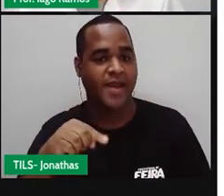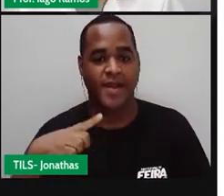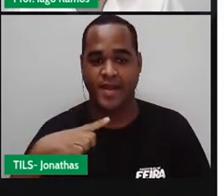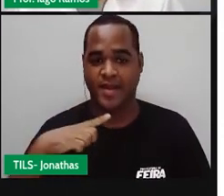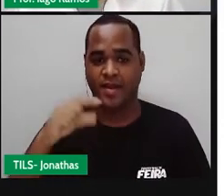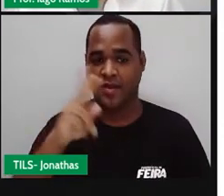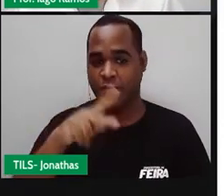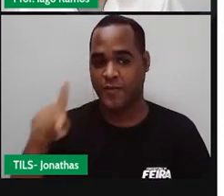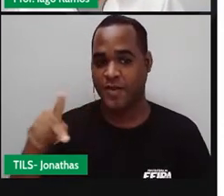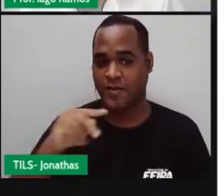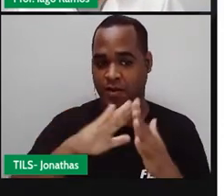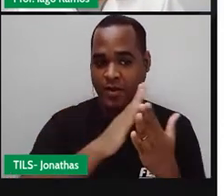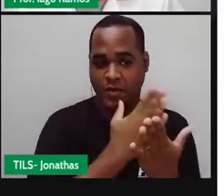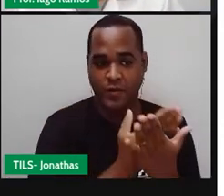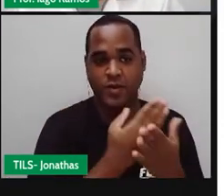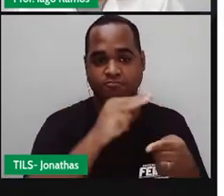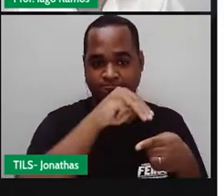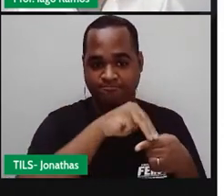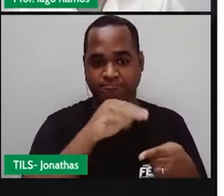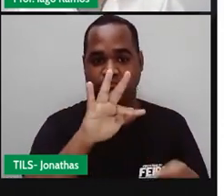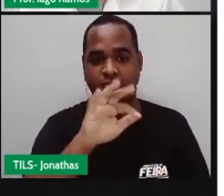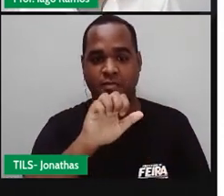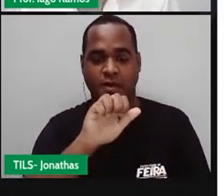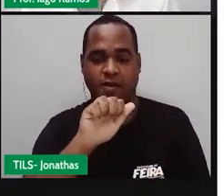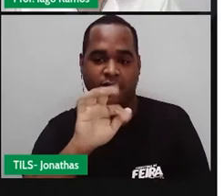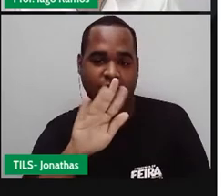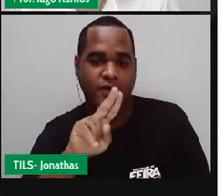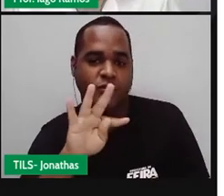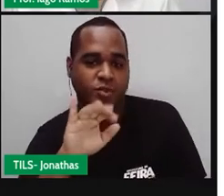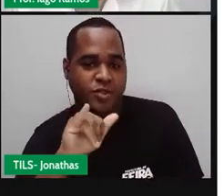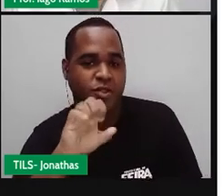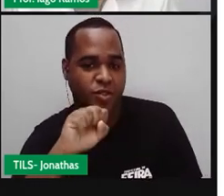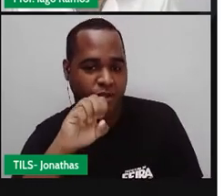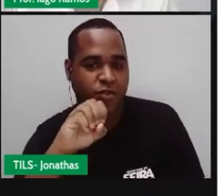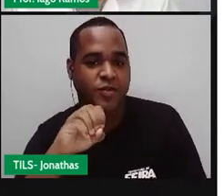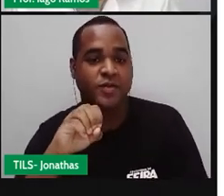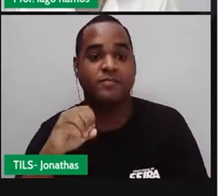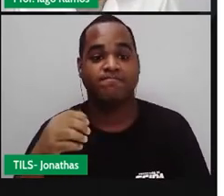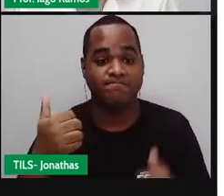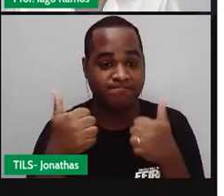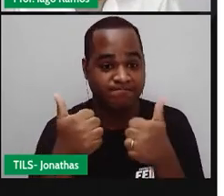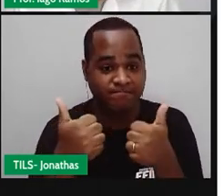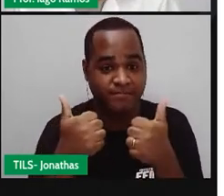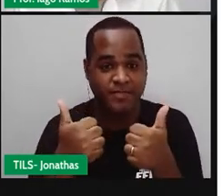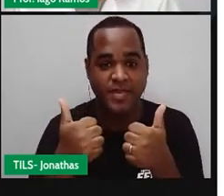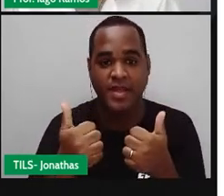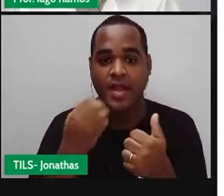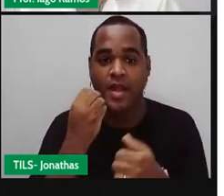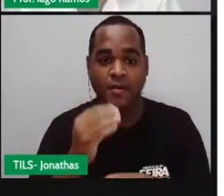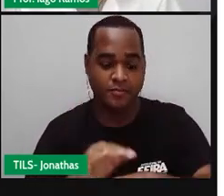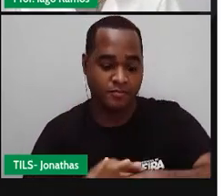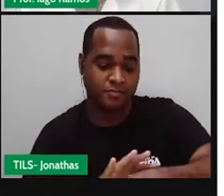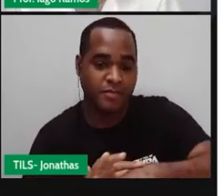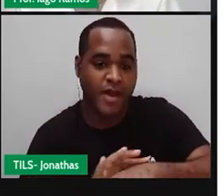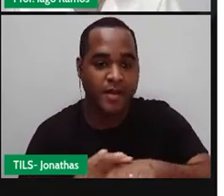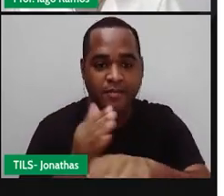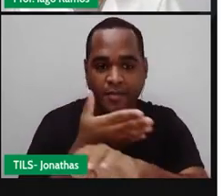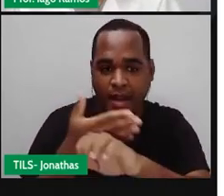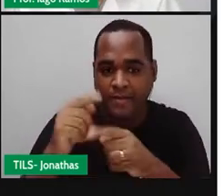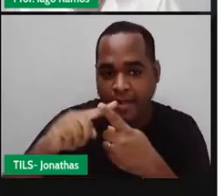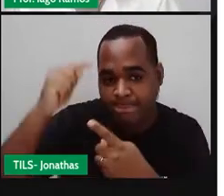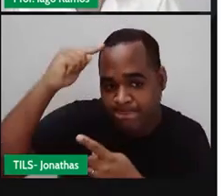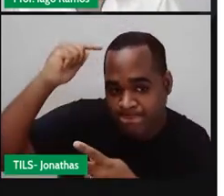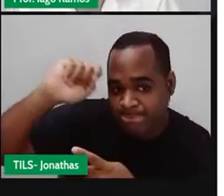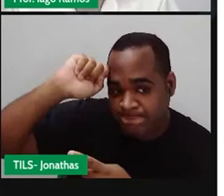eu venho lá da escola municipal Faustino Dias Lima bom a minha pele é branca Meu cabelo é